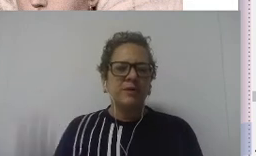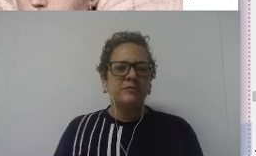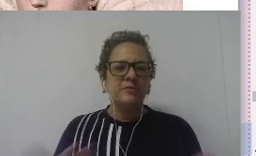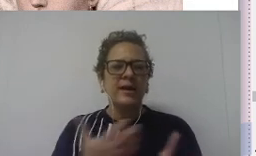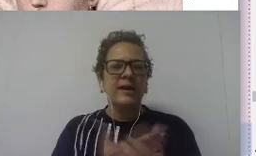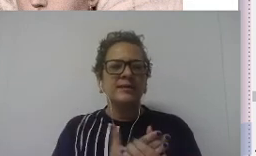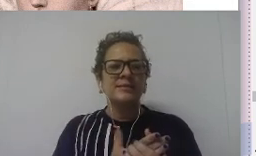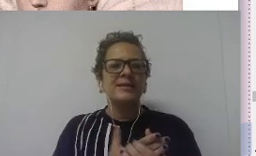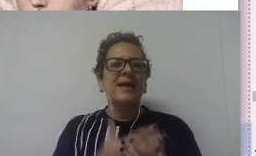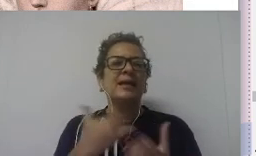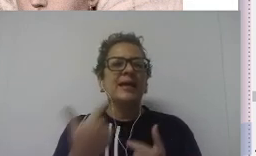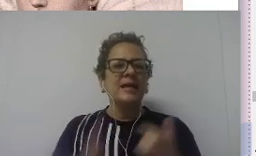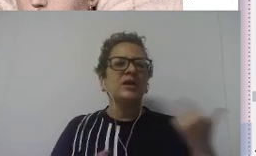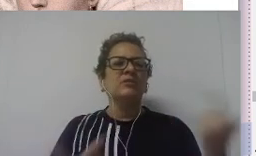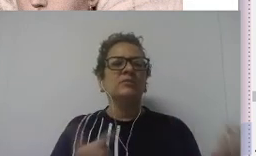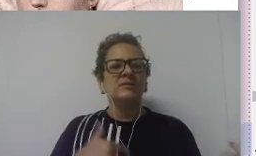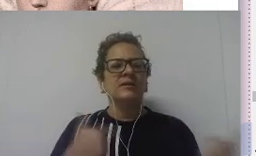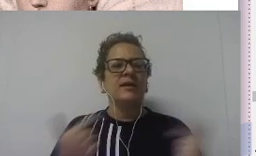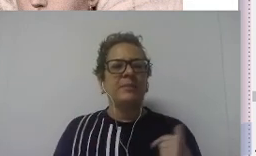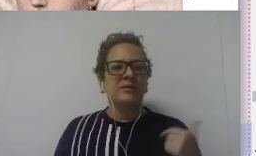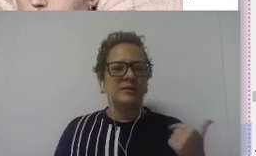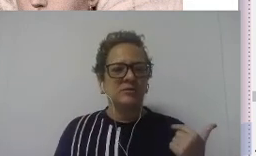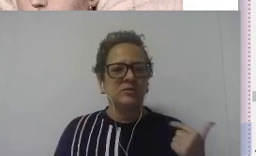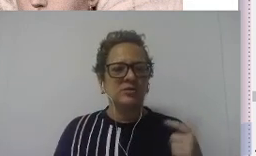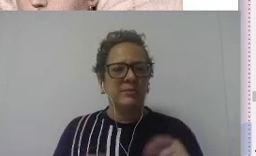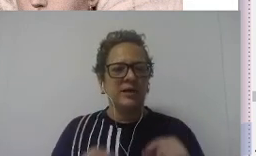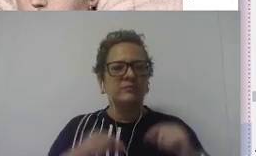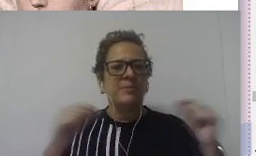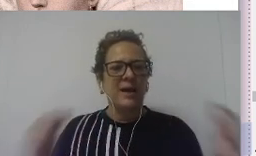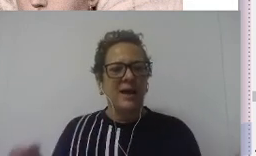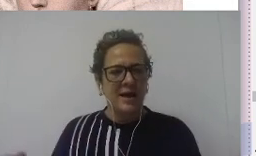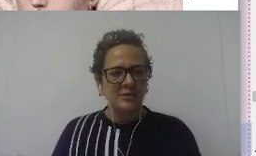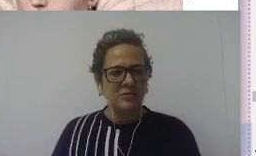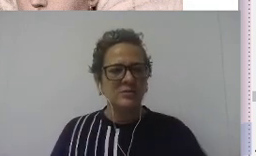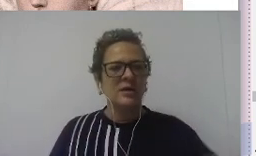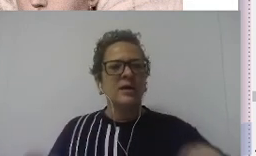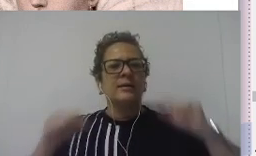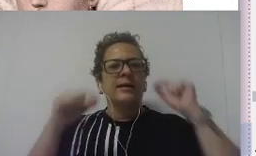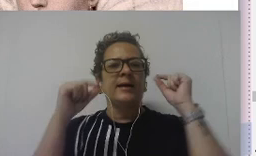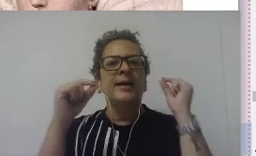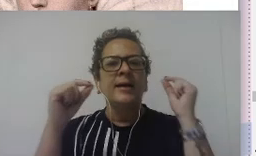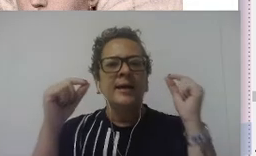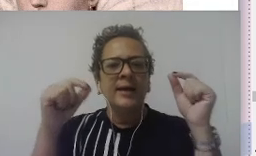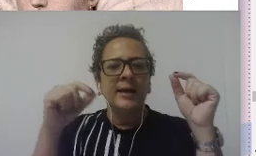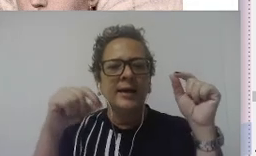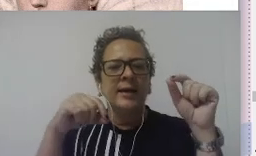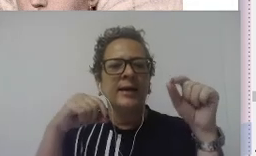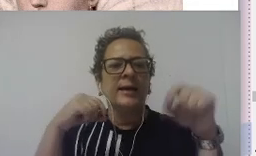artistas profissionais, que além de acontecerem representações também nos palácios,